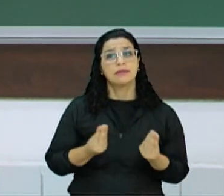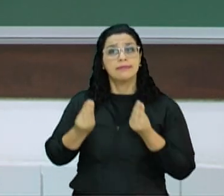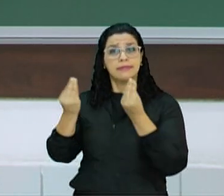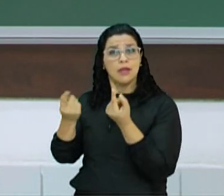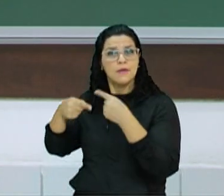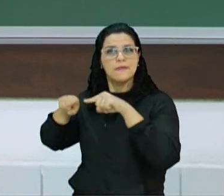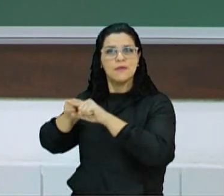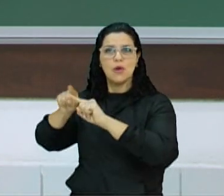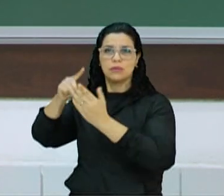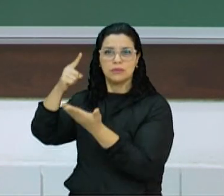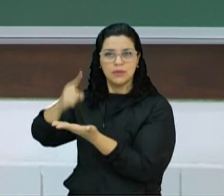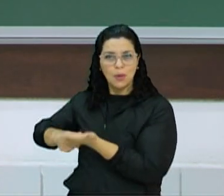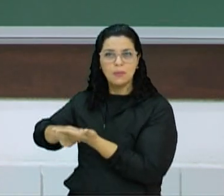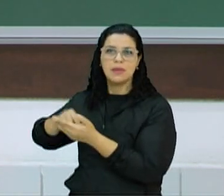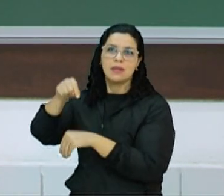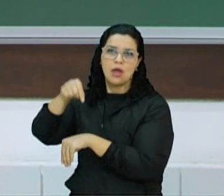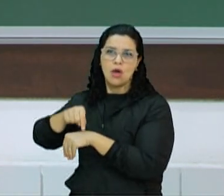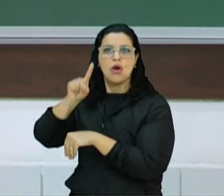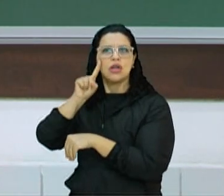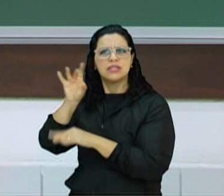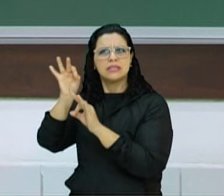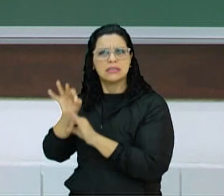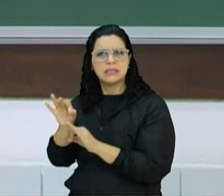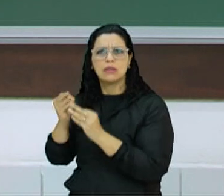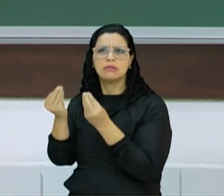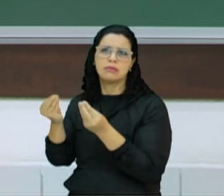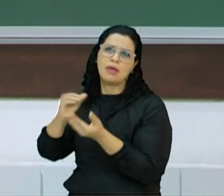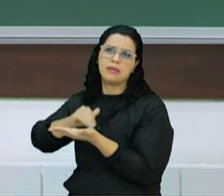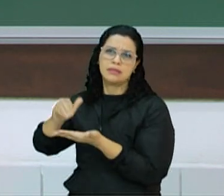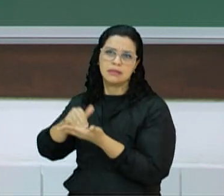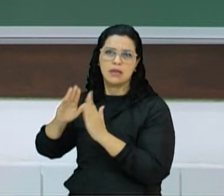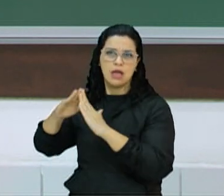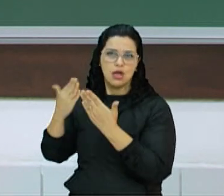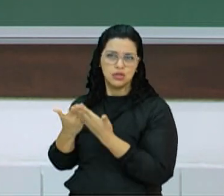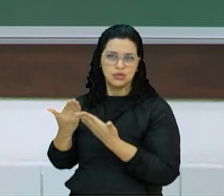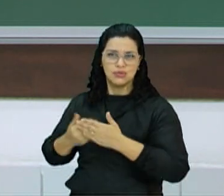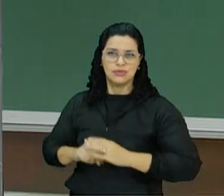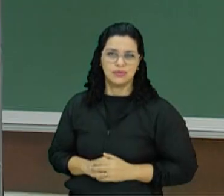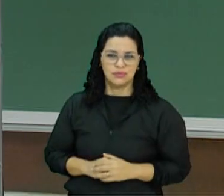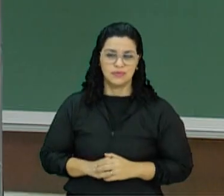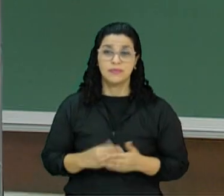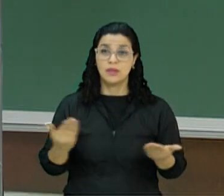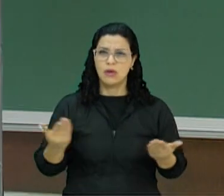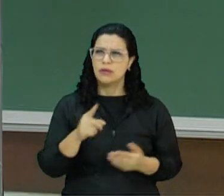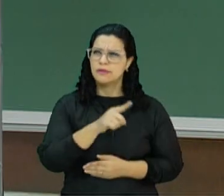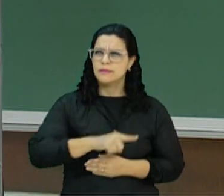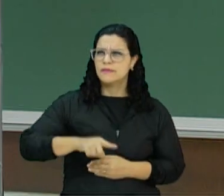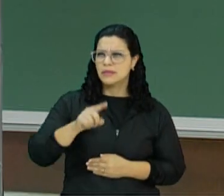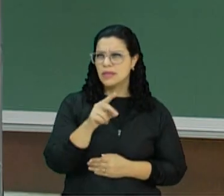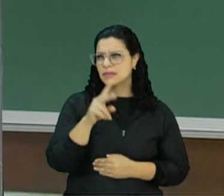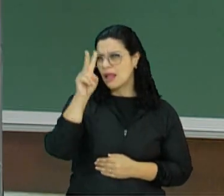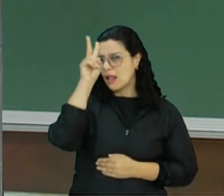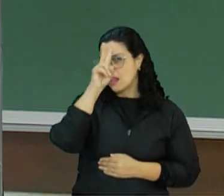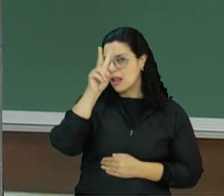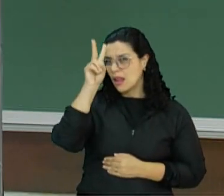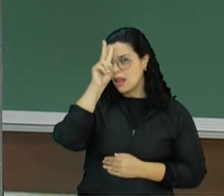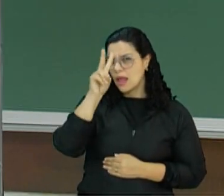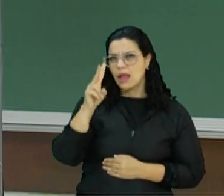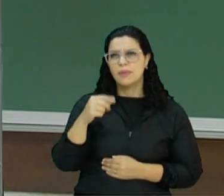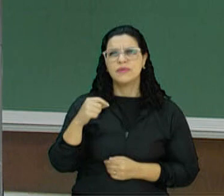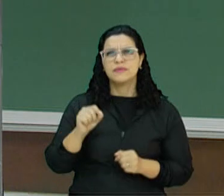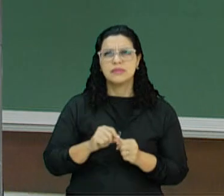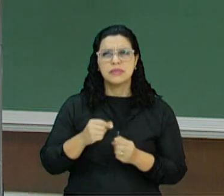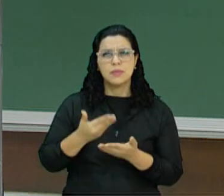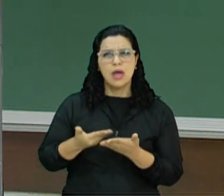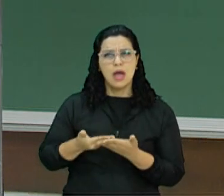dia combinado, já sabe, devolva-as na secretaria da sua escola. Pessoal, vocês se lembram o que nós